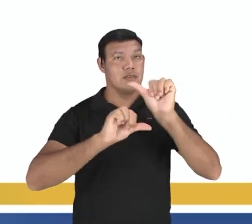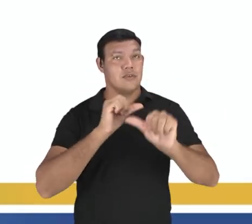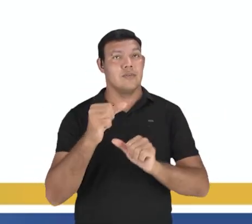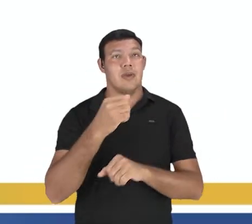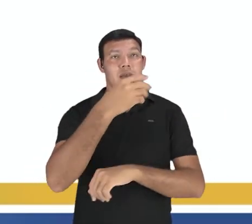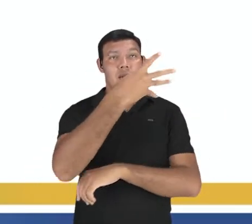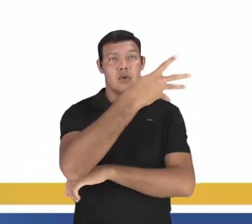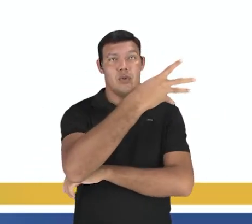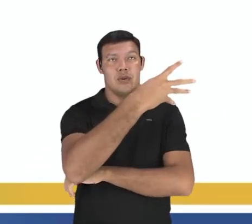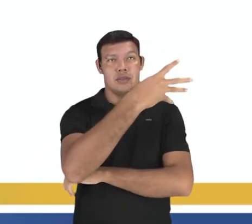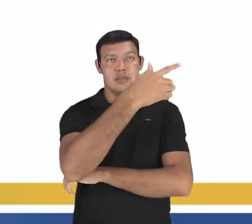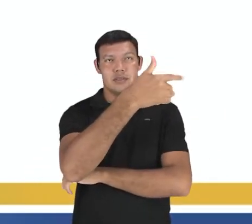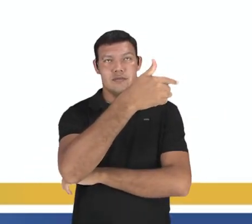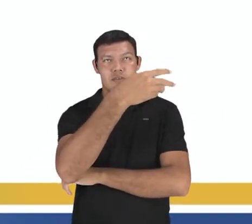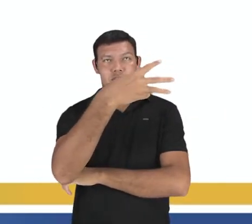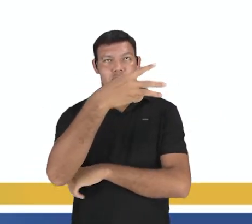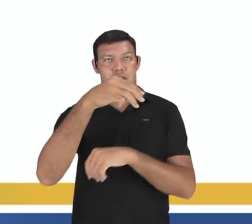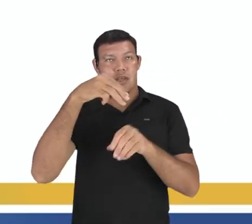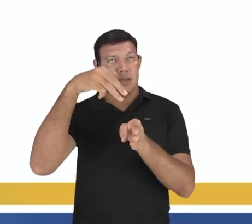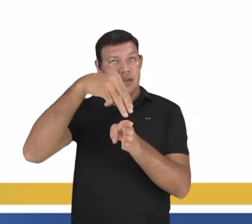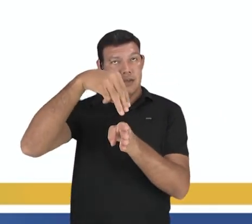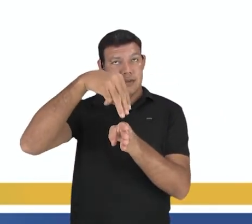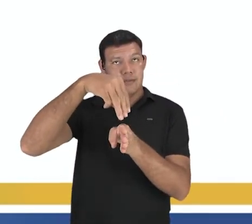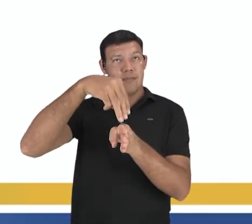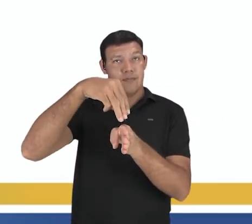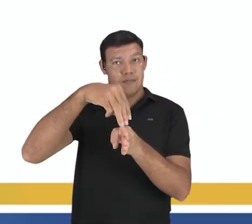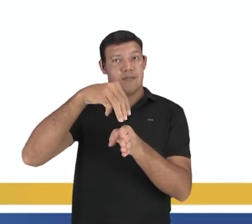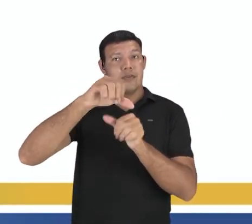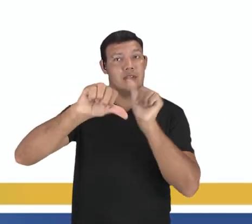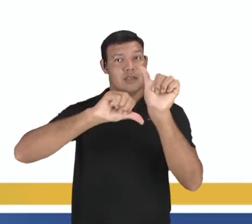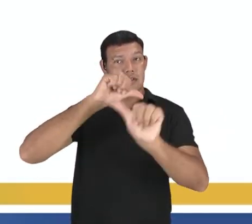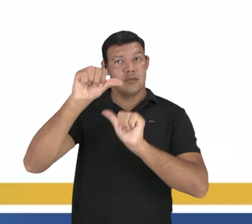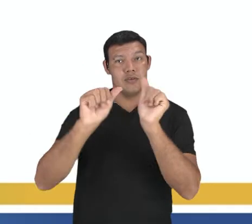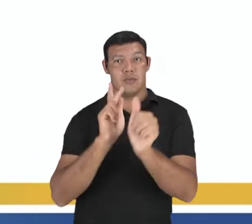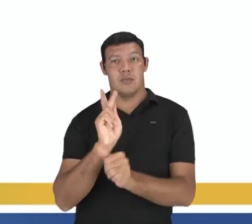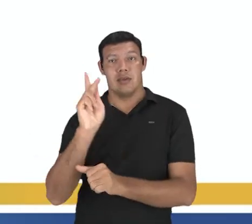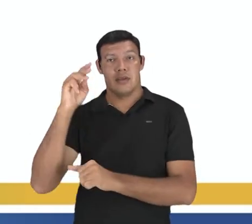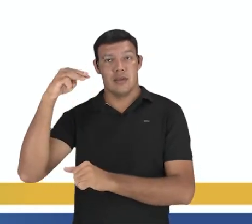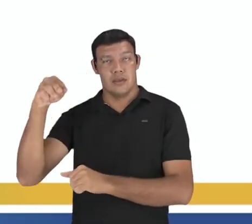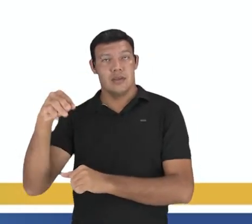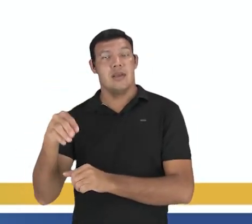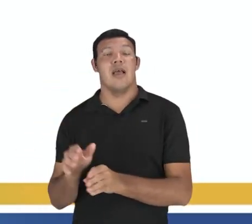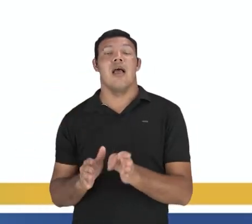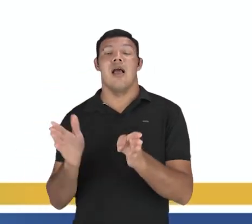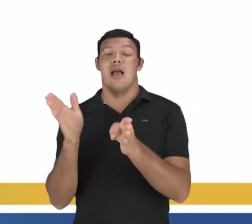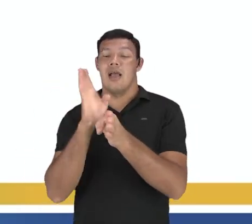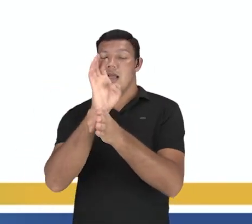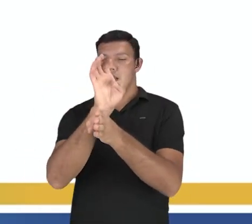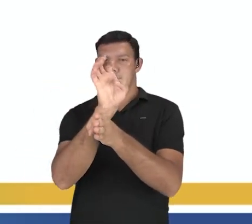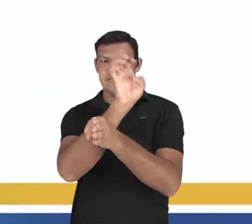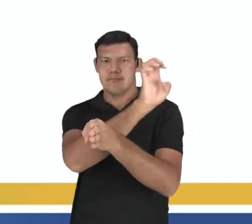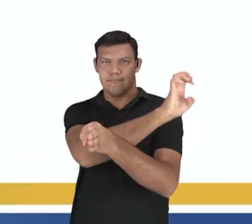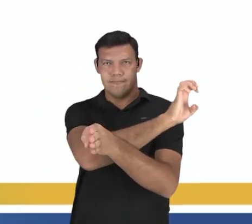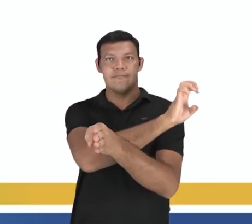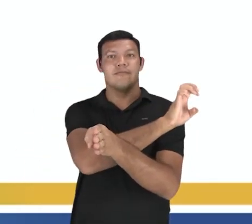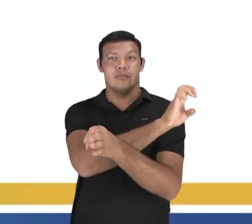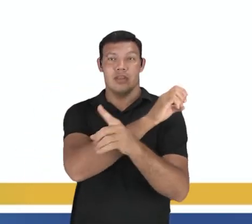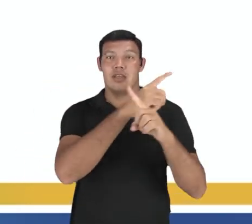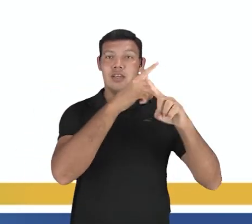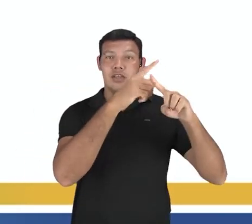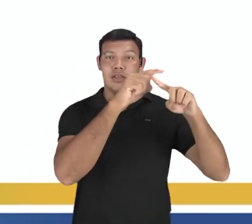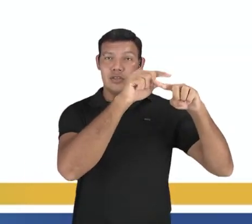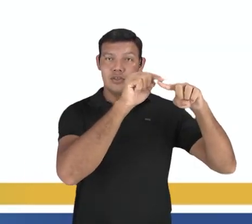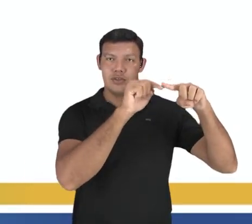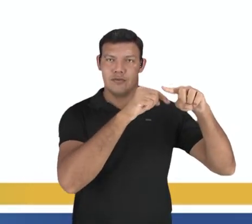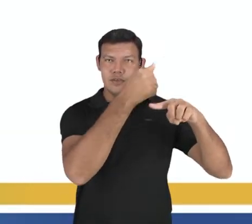como quilômetros não é representado pelo km está três posições à esquerda do metro nós devemos dividir por 1000